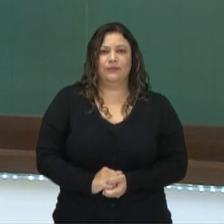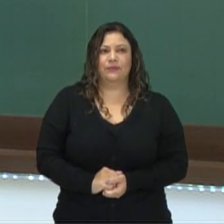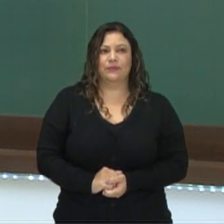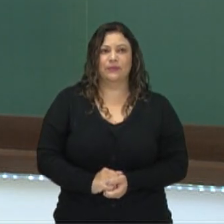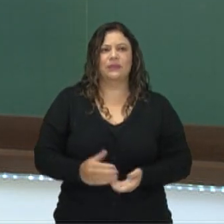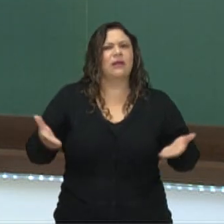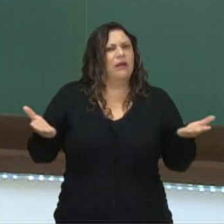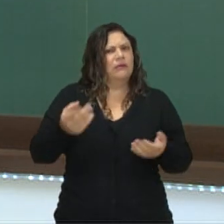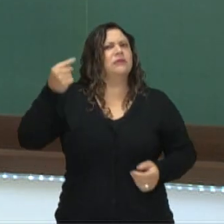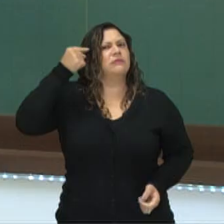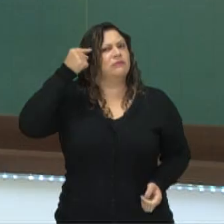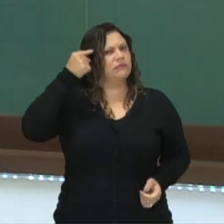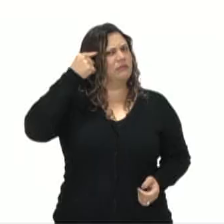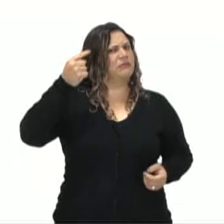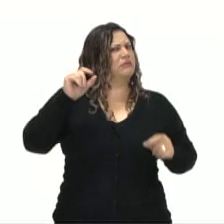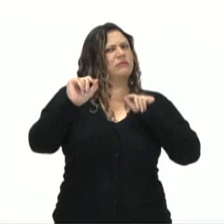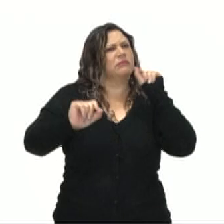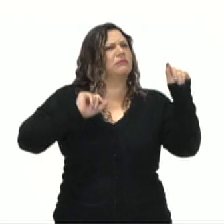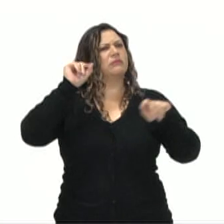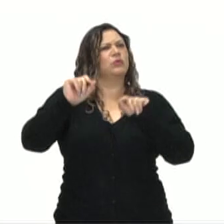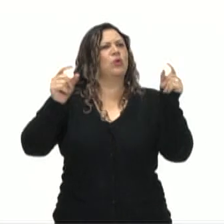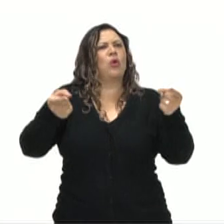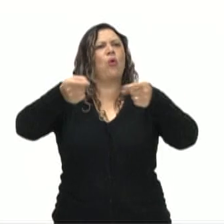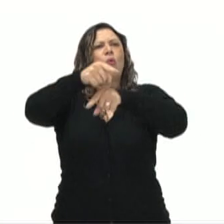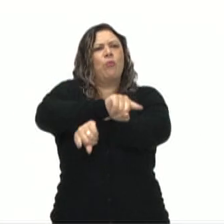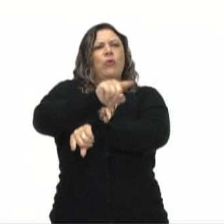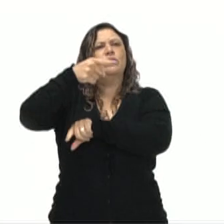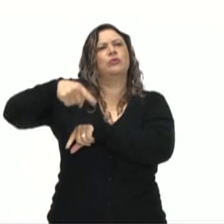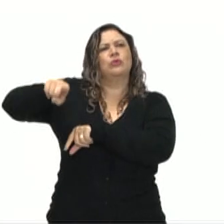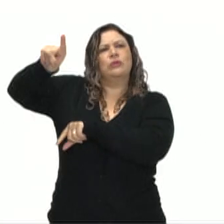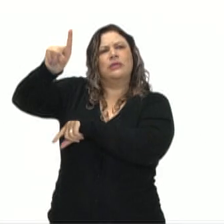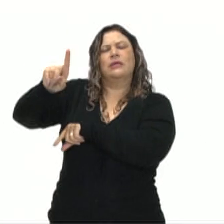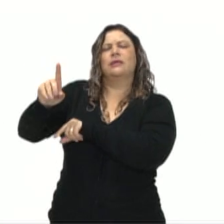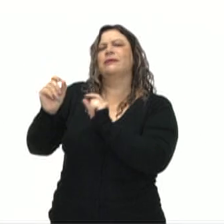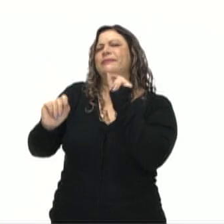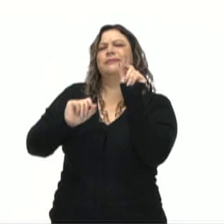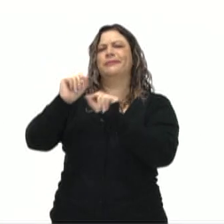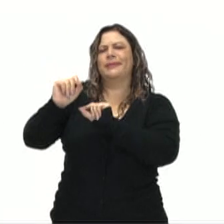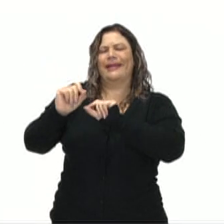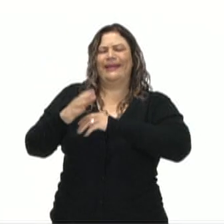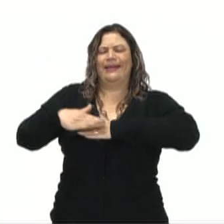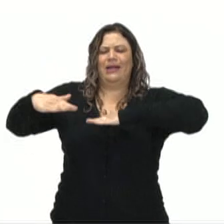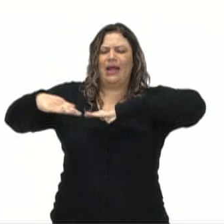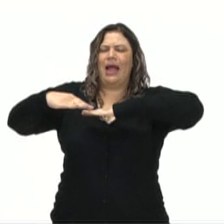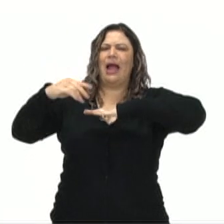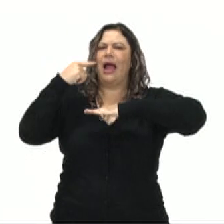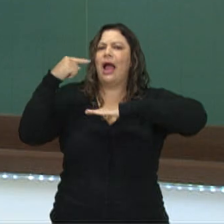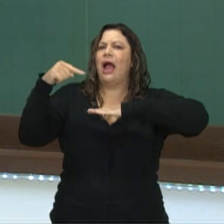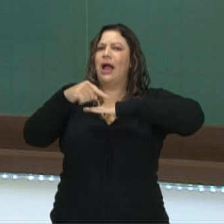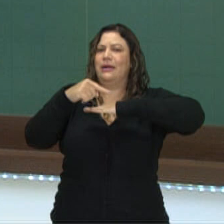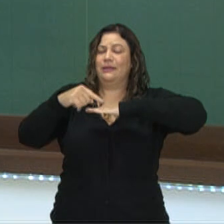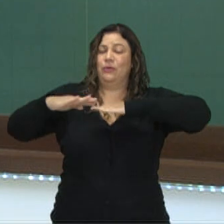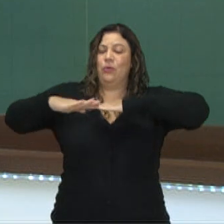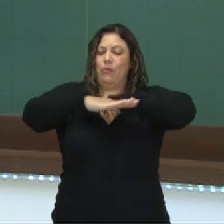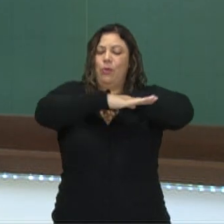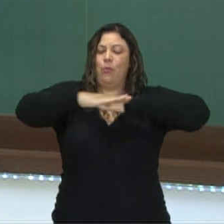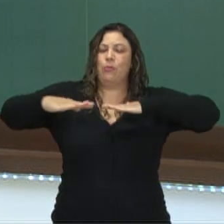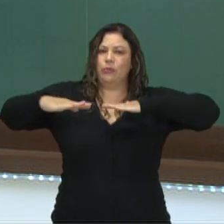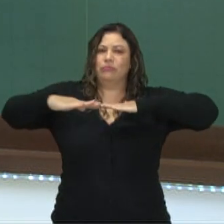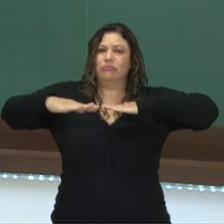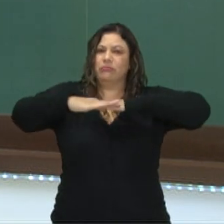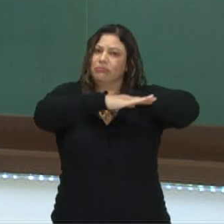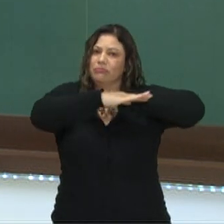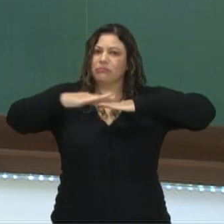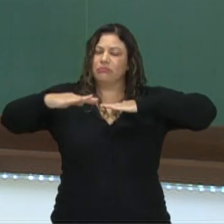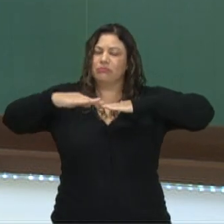Vamos pensar um pouquinho, qual o oposto de ir para a direita de uma rua? O oposto de ir para a direita é o quê? Para a esquerda,